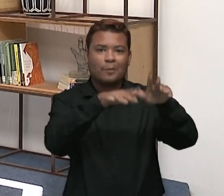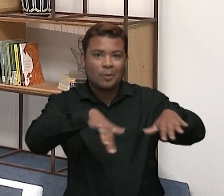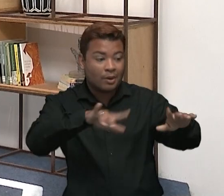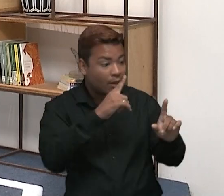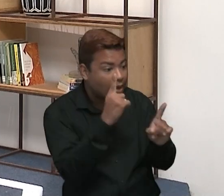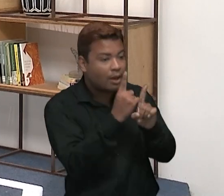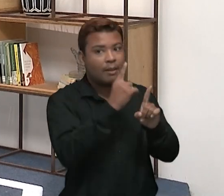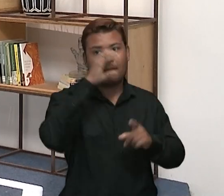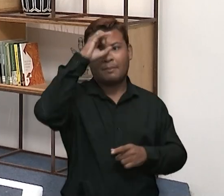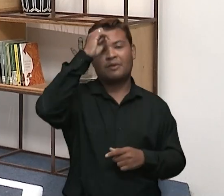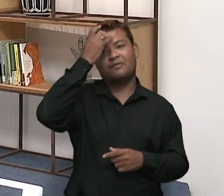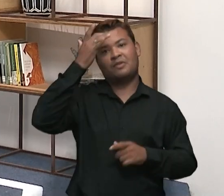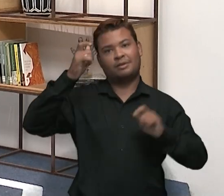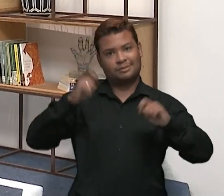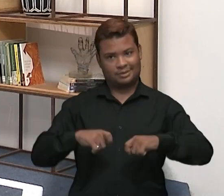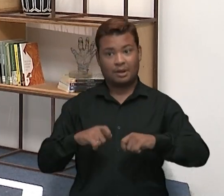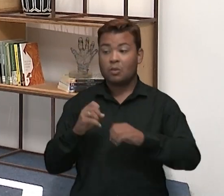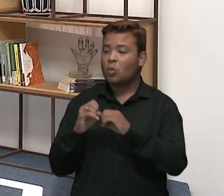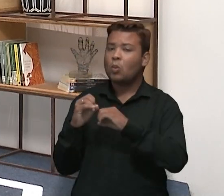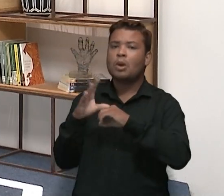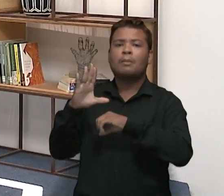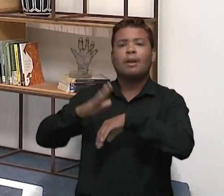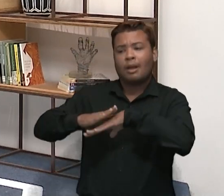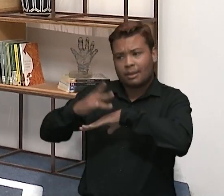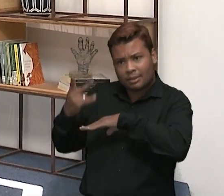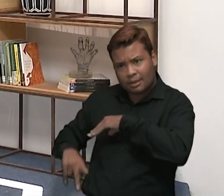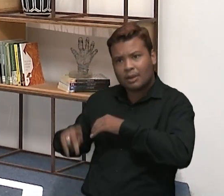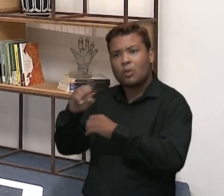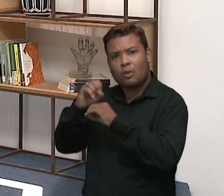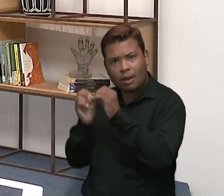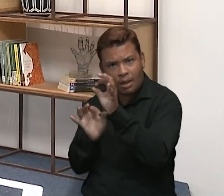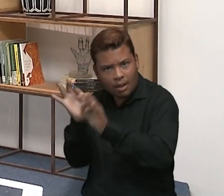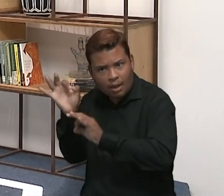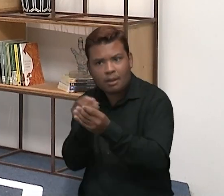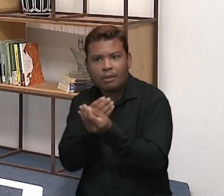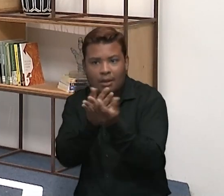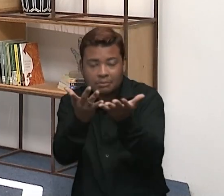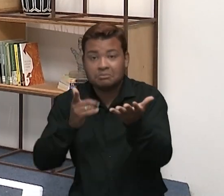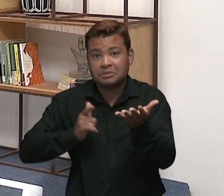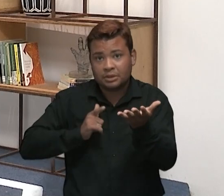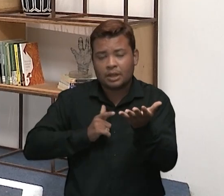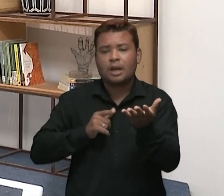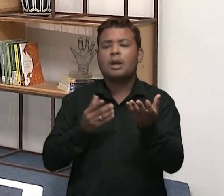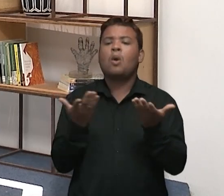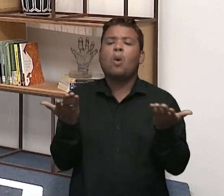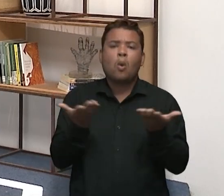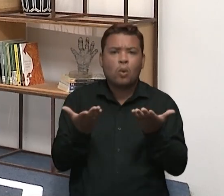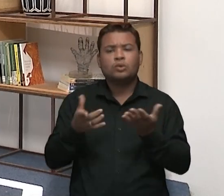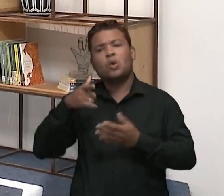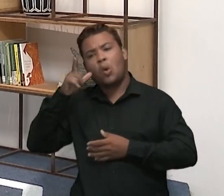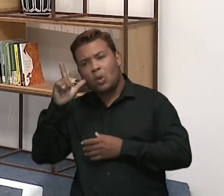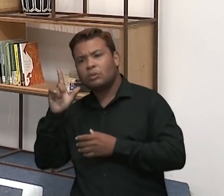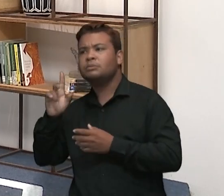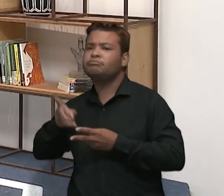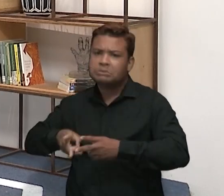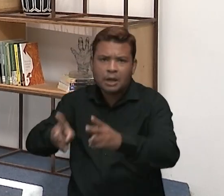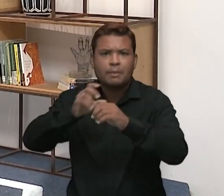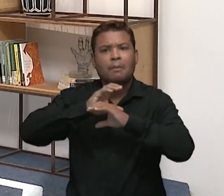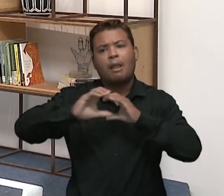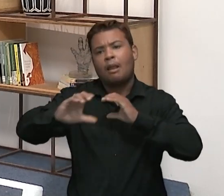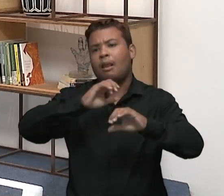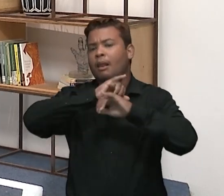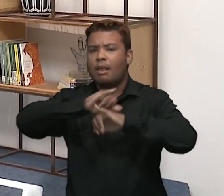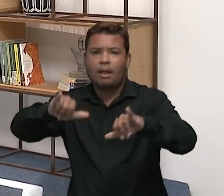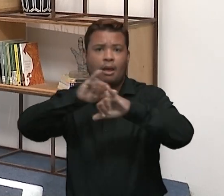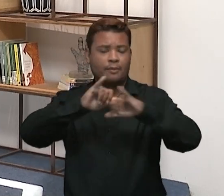conhecimento produzido aqui na universidade. Canais de comunicação de ontem, de hoje, para um mesmo fim. Jornal